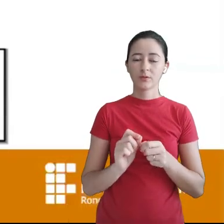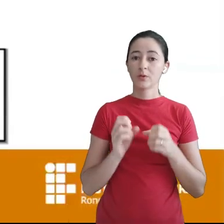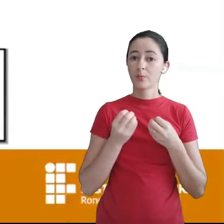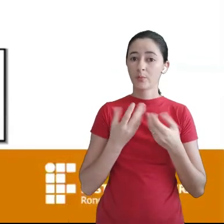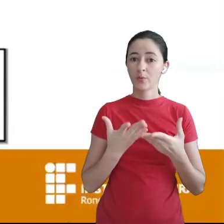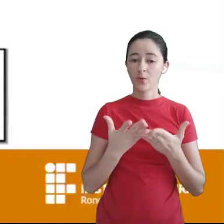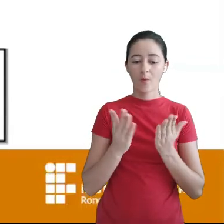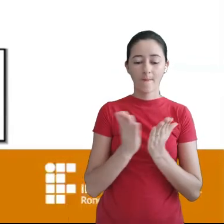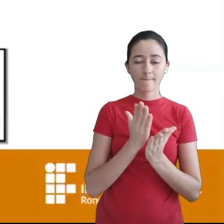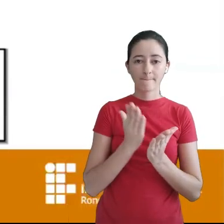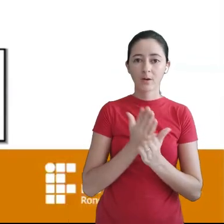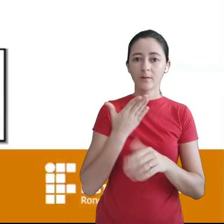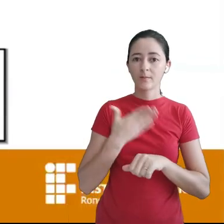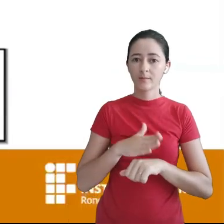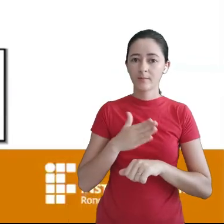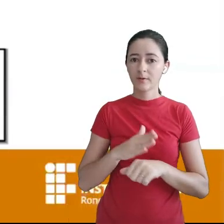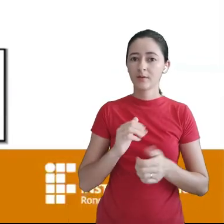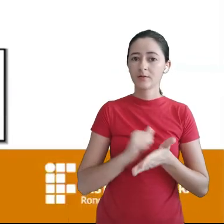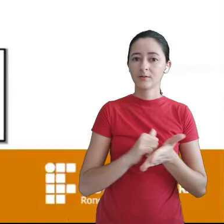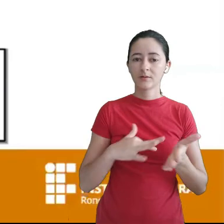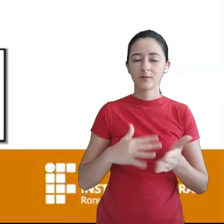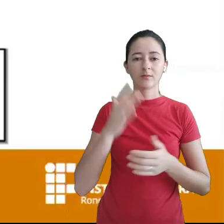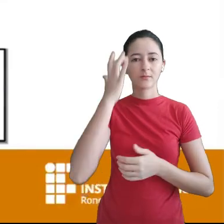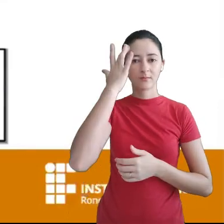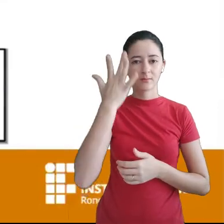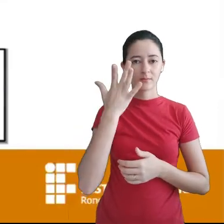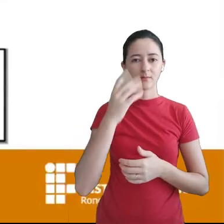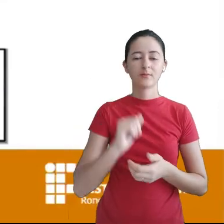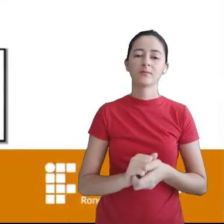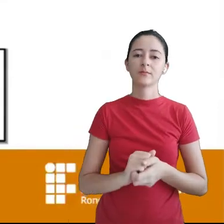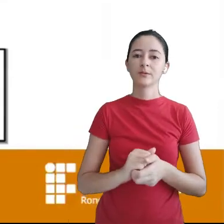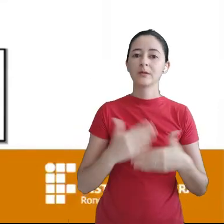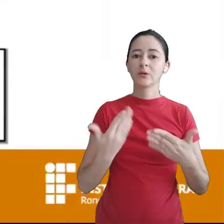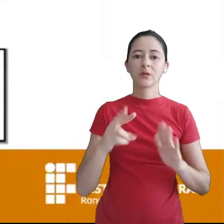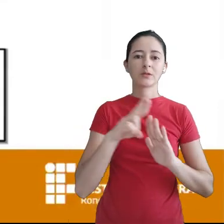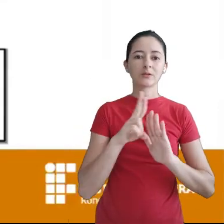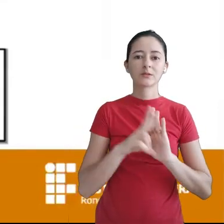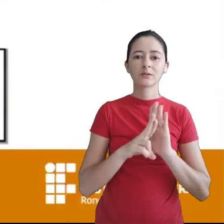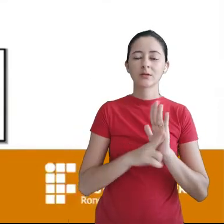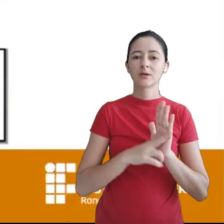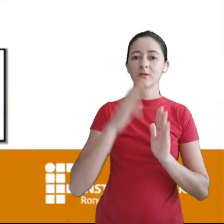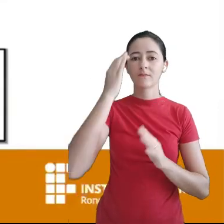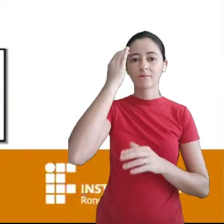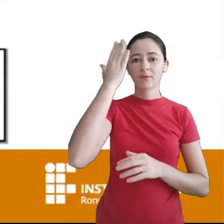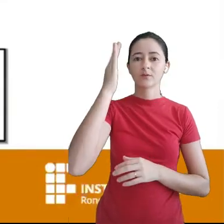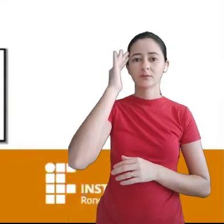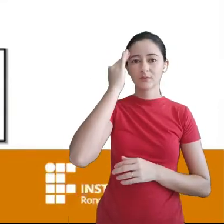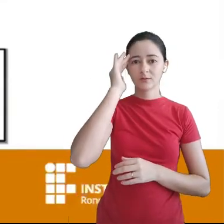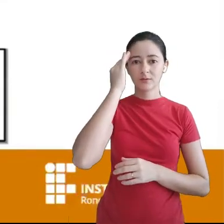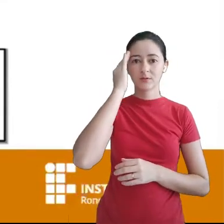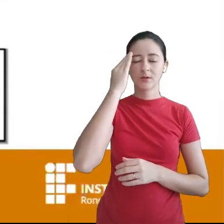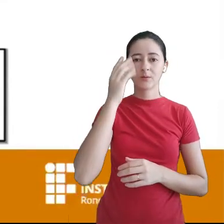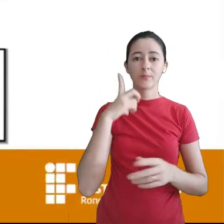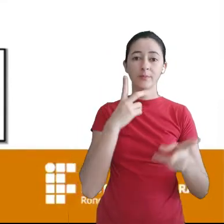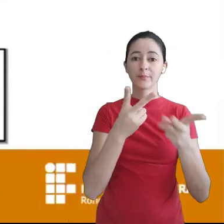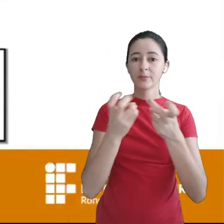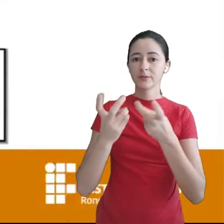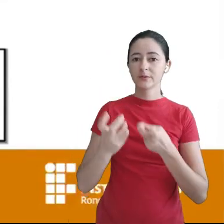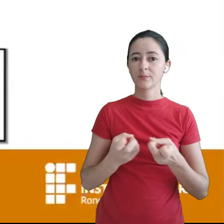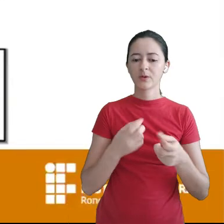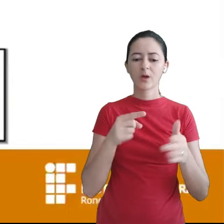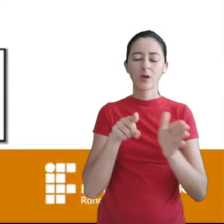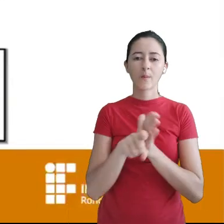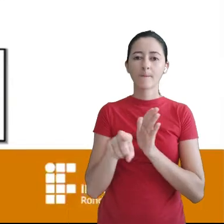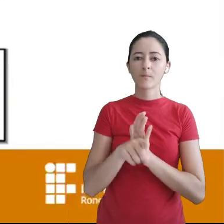Bom. Fizeram? Foi top? Foi fácil? Tenho certeza que sim. Com as regrinhas fica muito mais fácil a gente